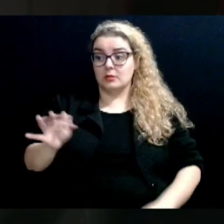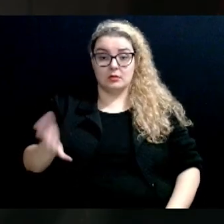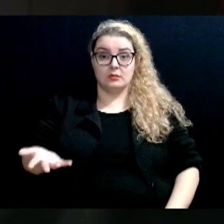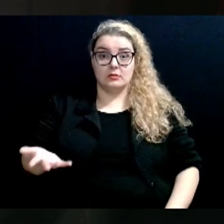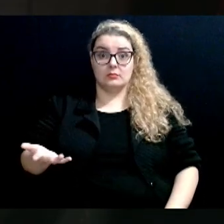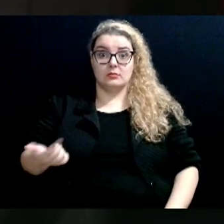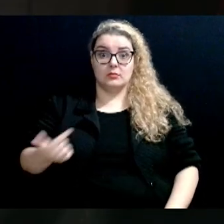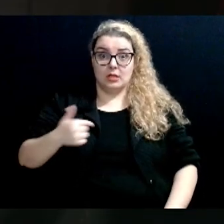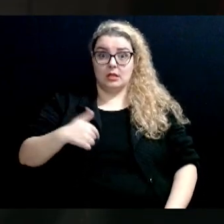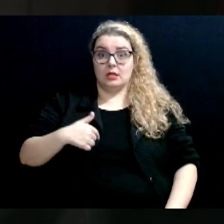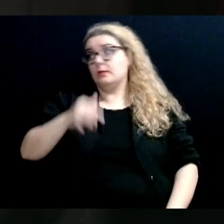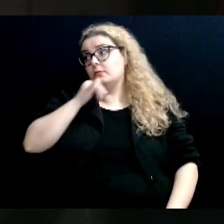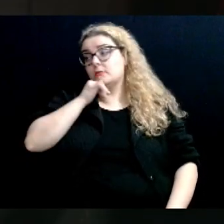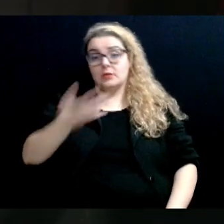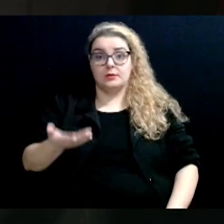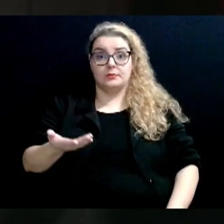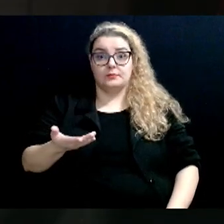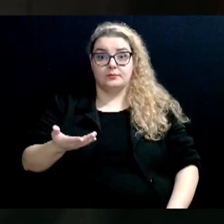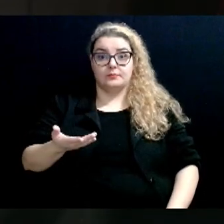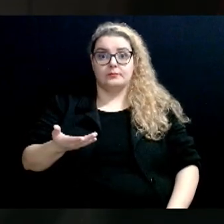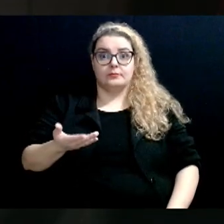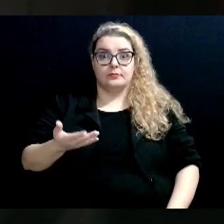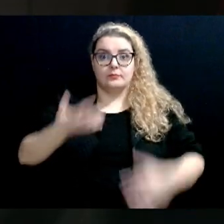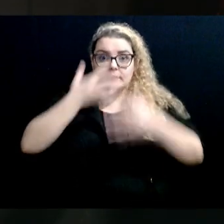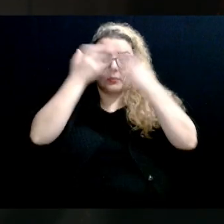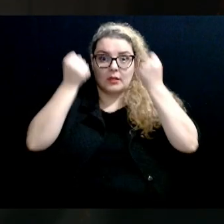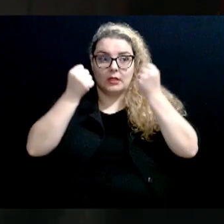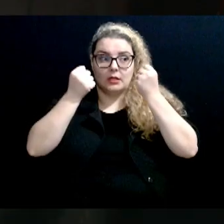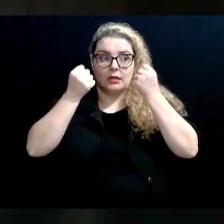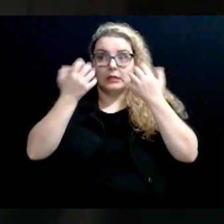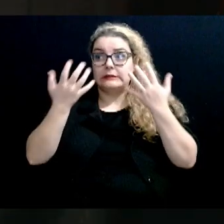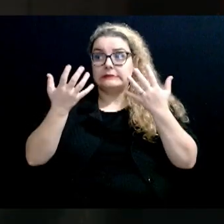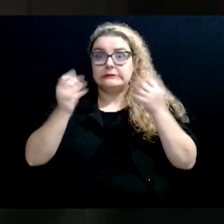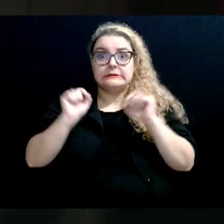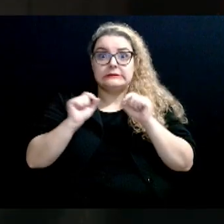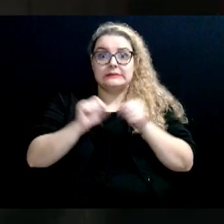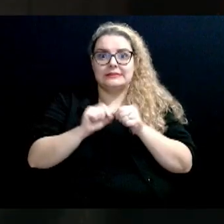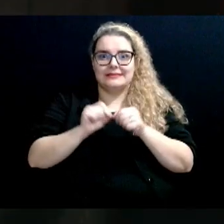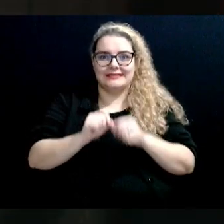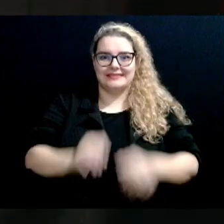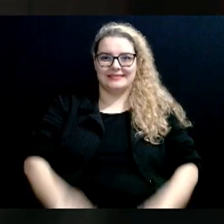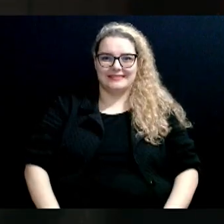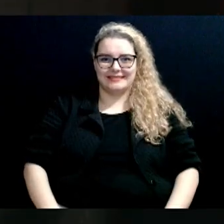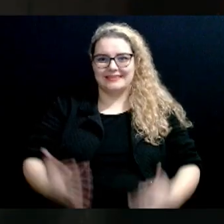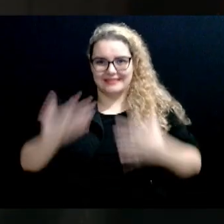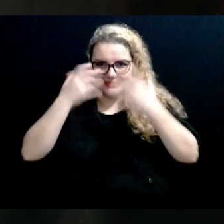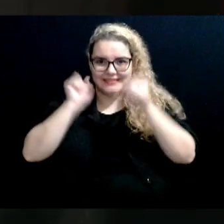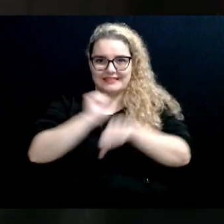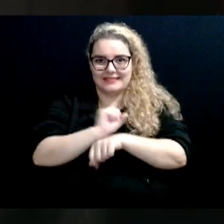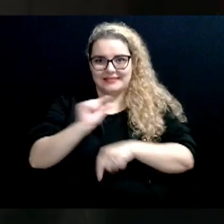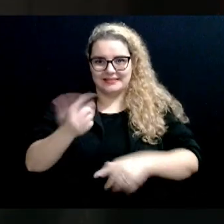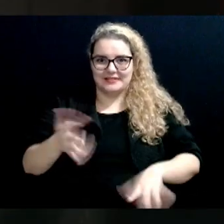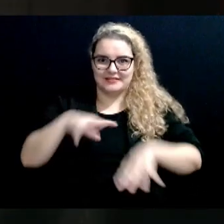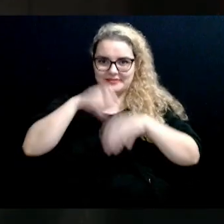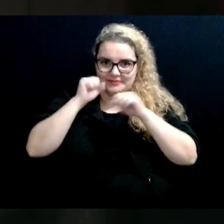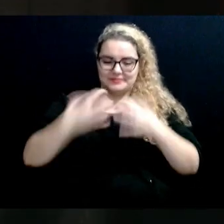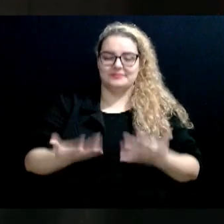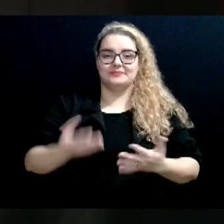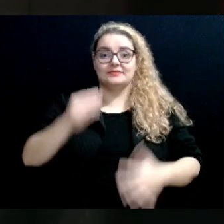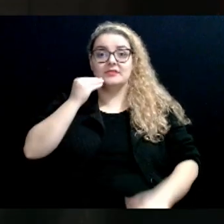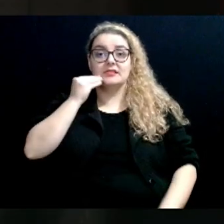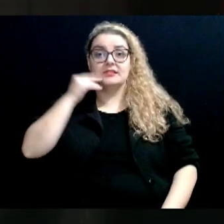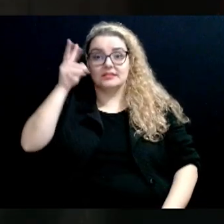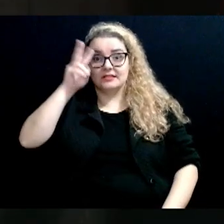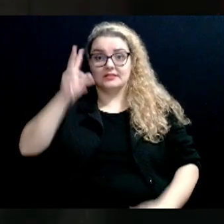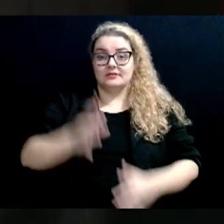exemplo, se me dá branco aqui, eu vou fazer o quê? Né? Eu vou ter que falar, oi gente, deu branco, peraí um pouquinho, né? Vou respirar, vou tentar lembrar. E aí? Como que a